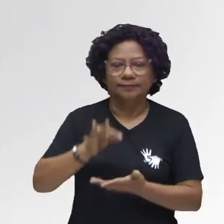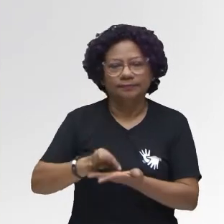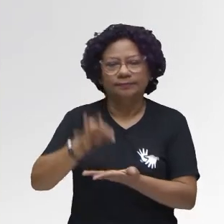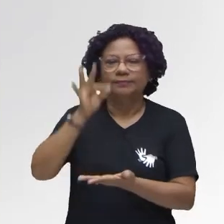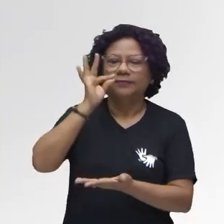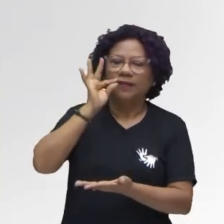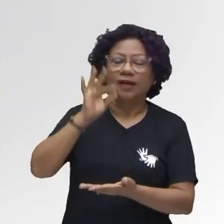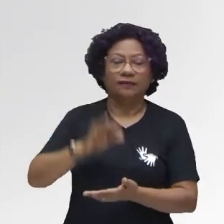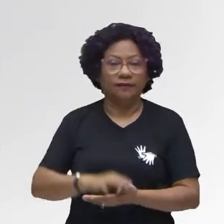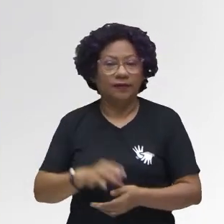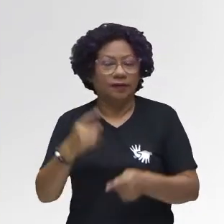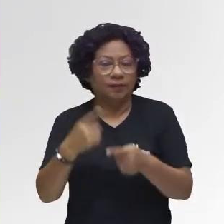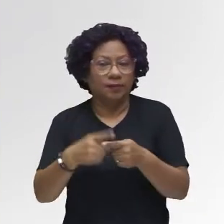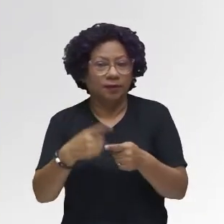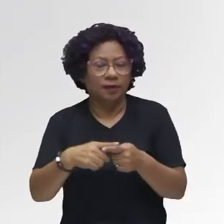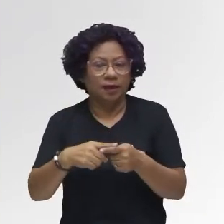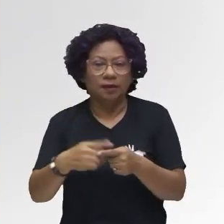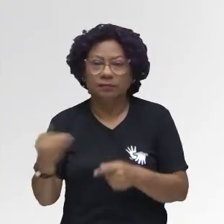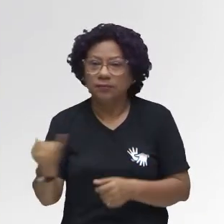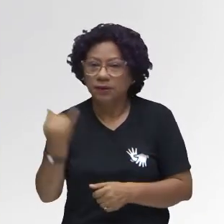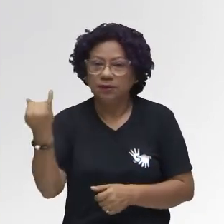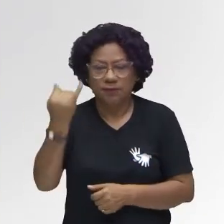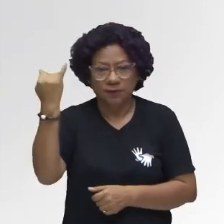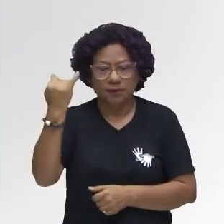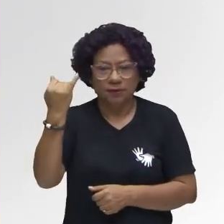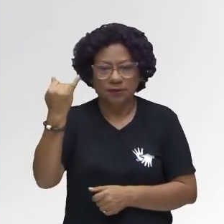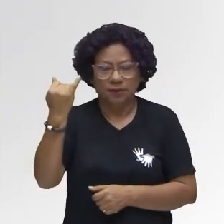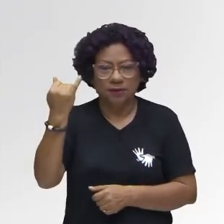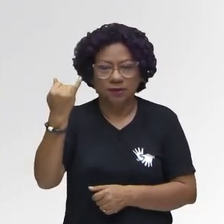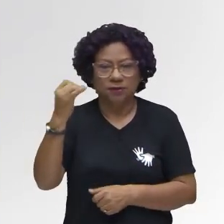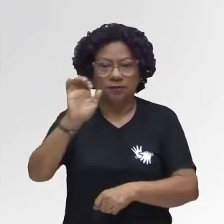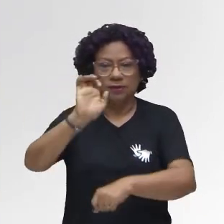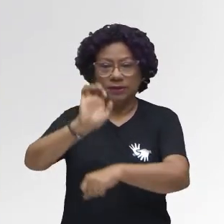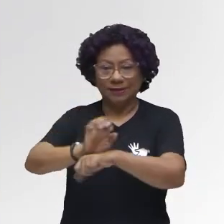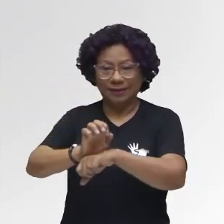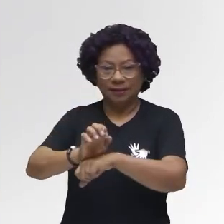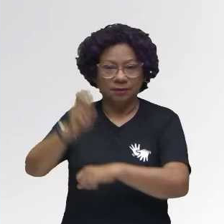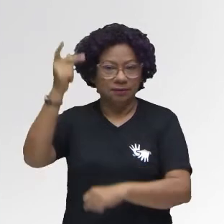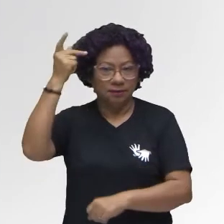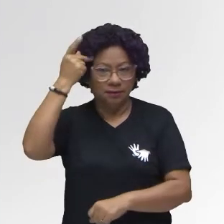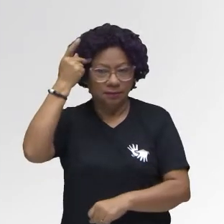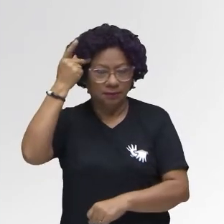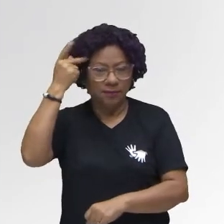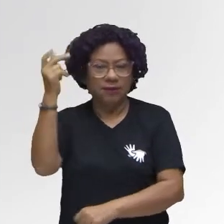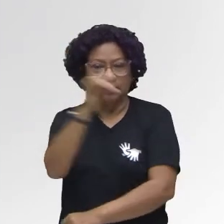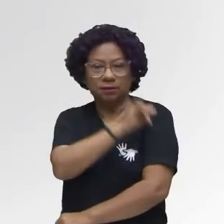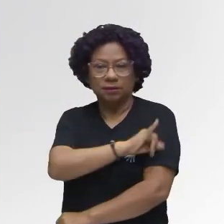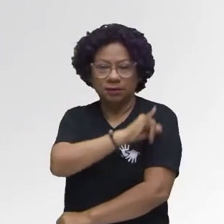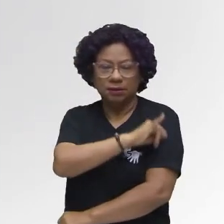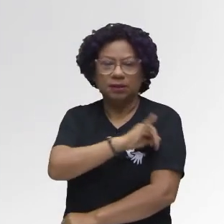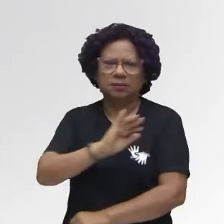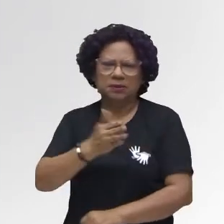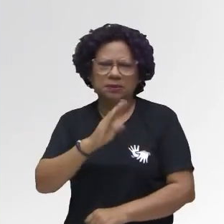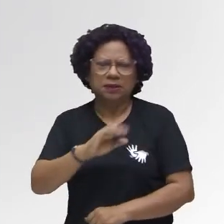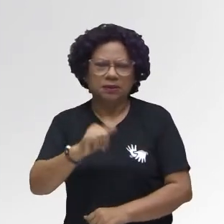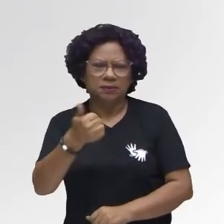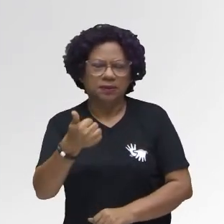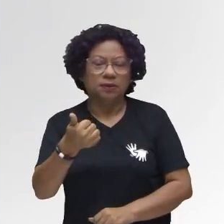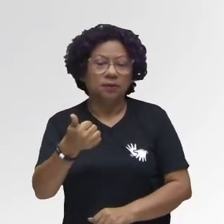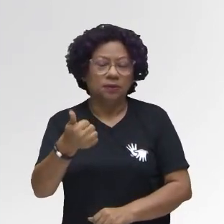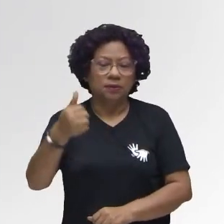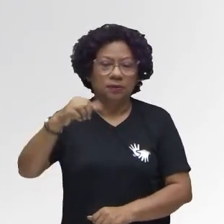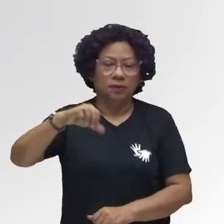Paulo e do Rio de Janeiro. Quando o café surge, as primeiras fazendas de café, lá em